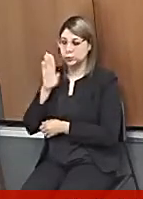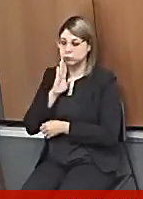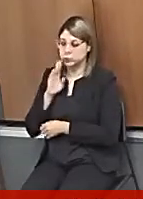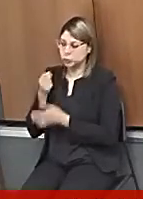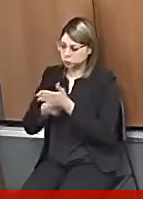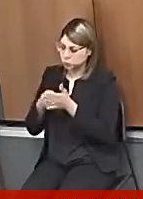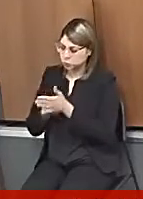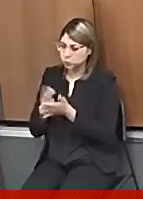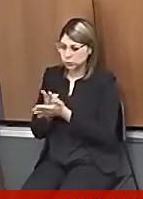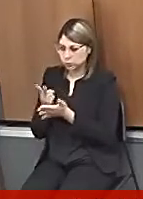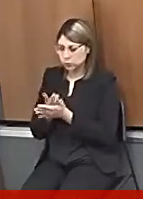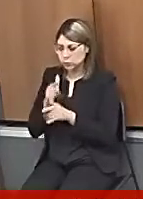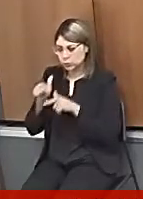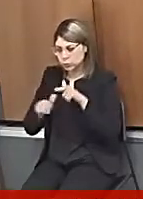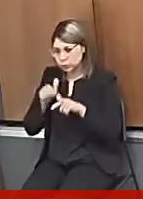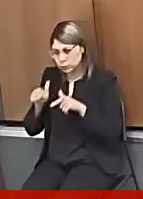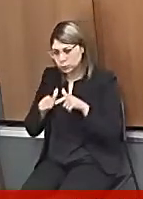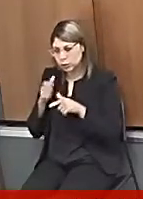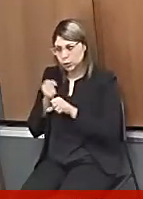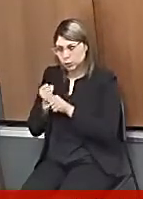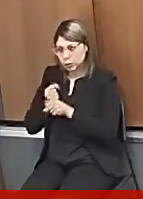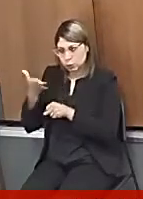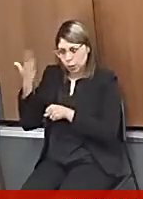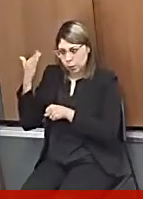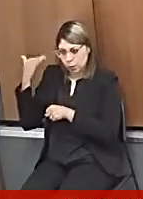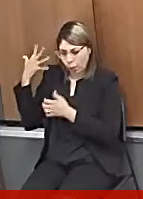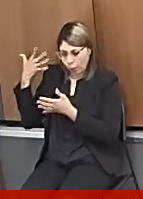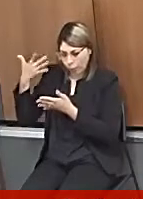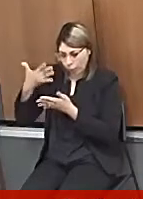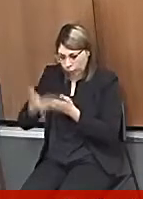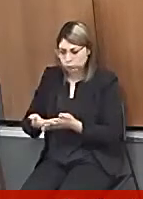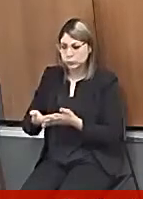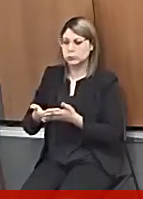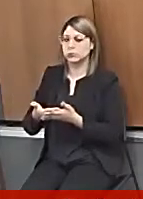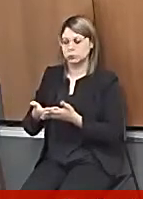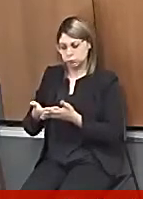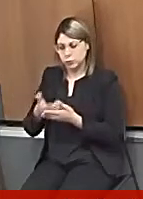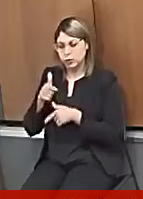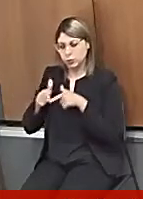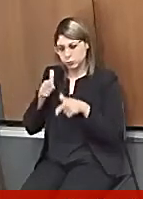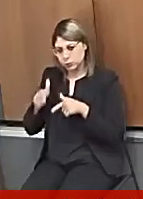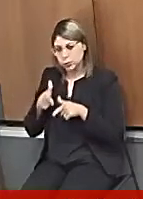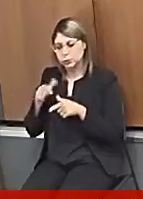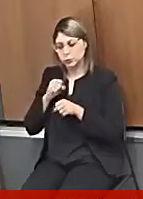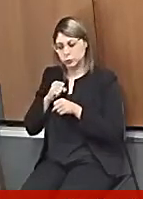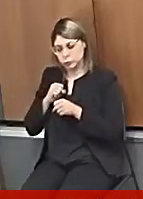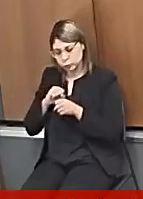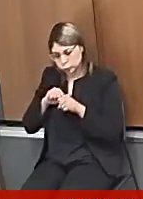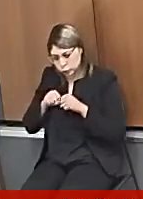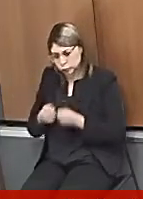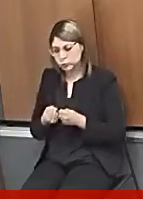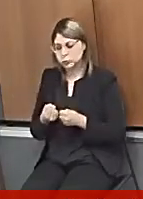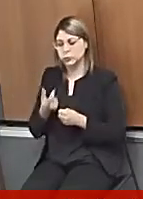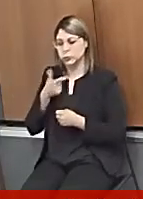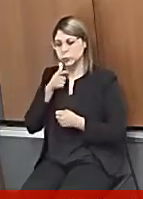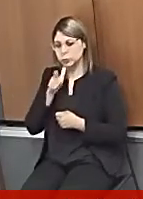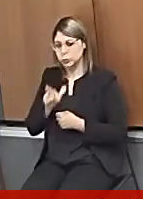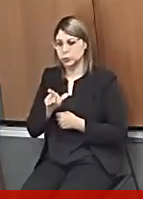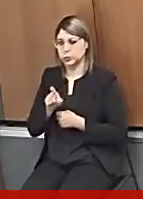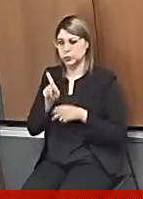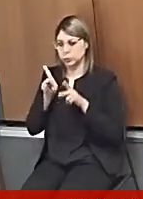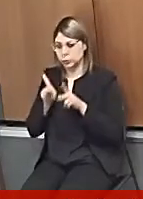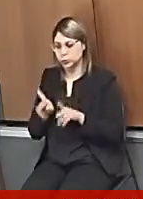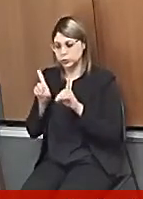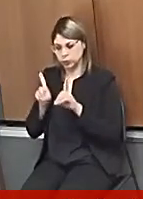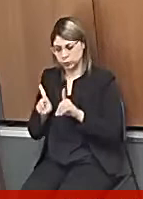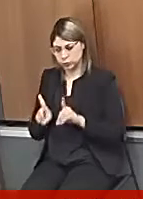atuante tem trabalhado nesses últimos anos intensamente para proteger pra defender as pessoas